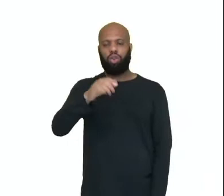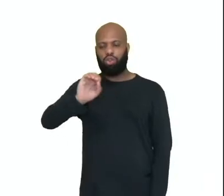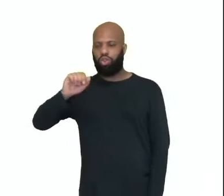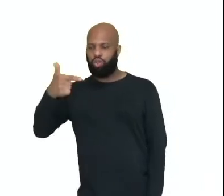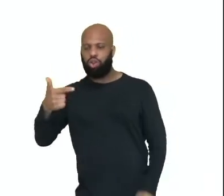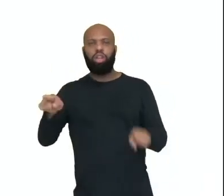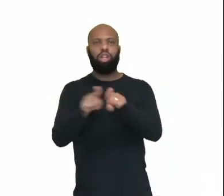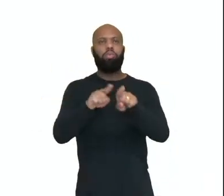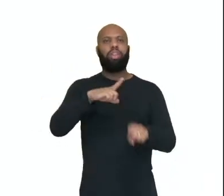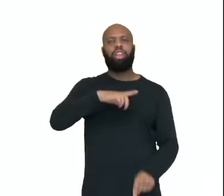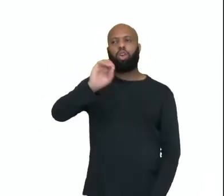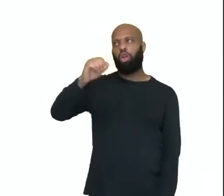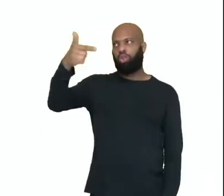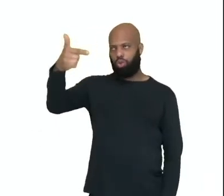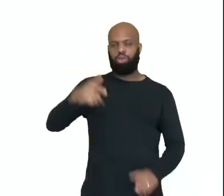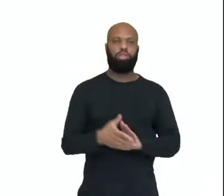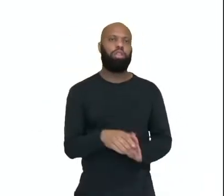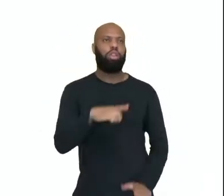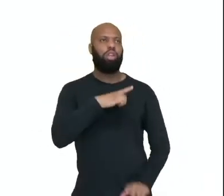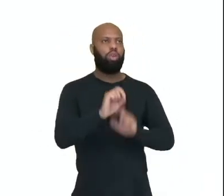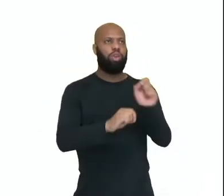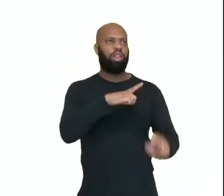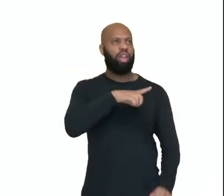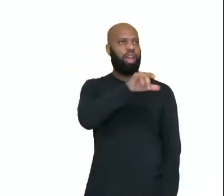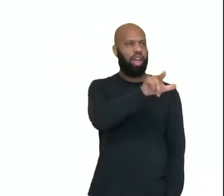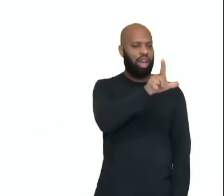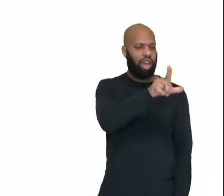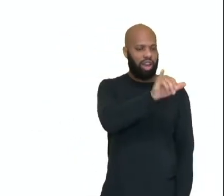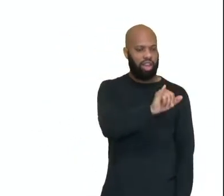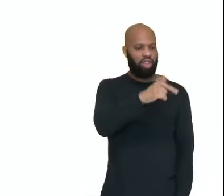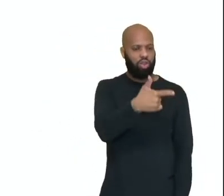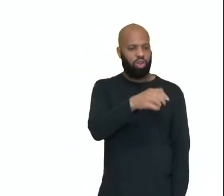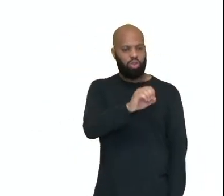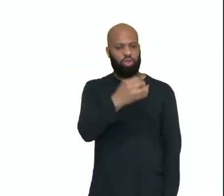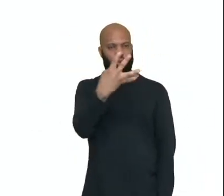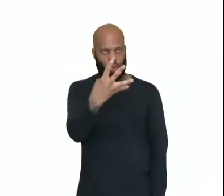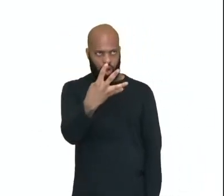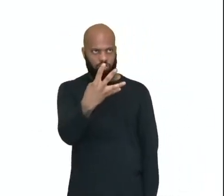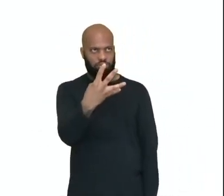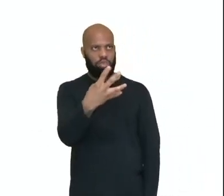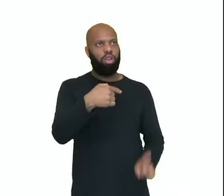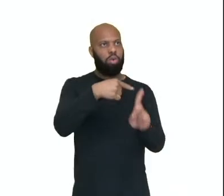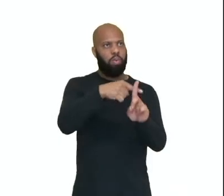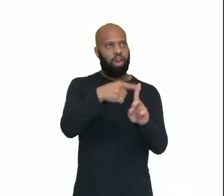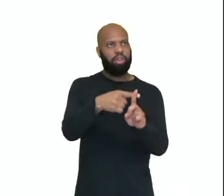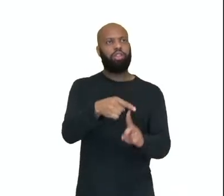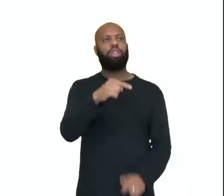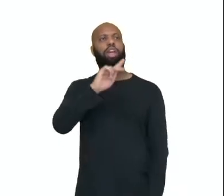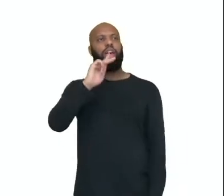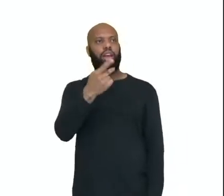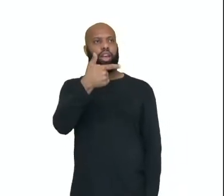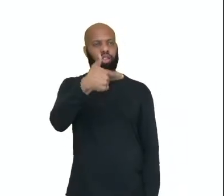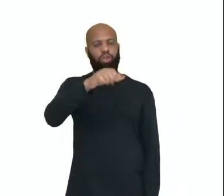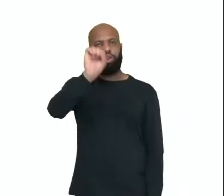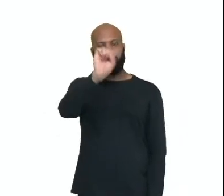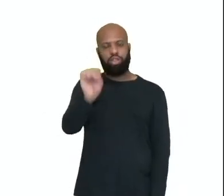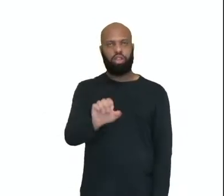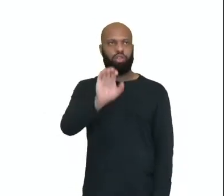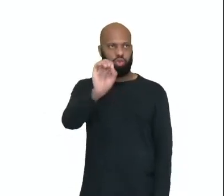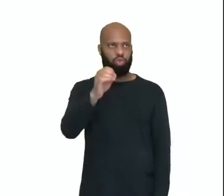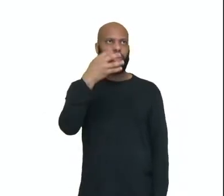gás oxigênio. Então, aqui a gente tem o Li2O4, que é o superóxido de lítio, mais o nosso